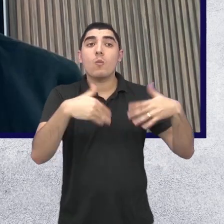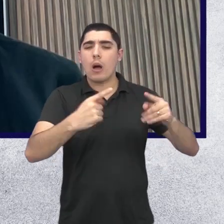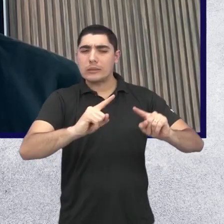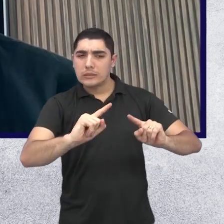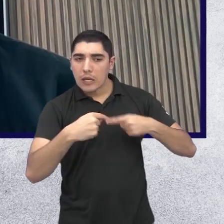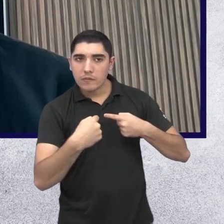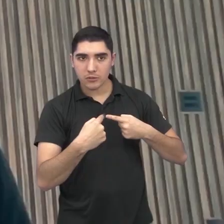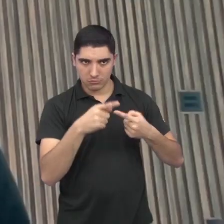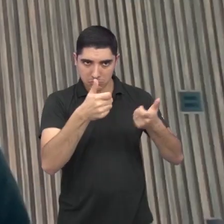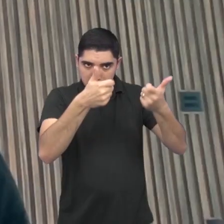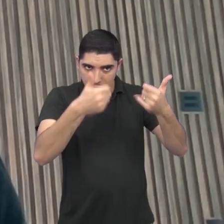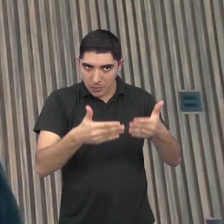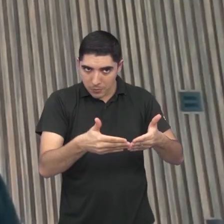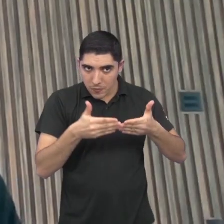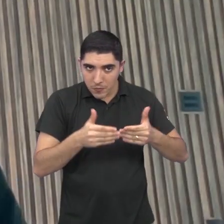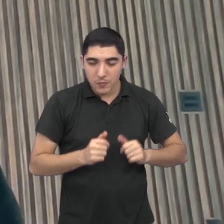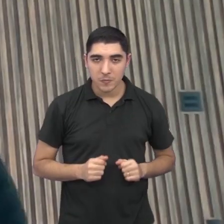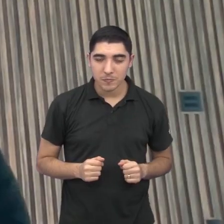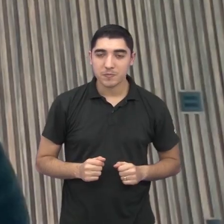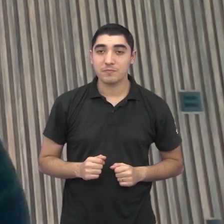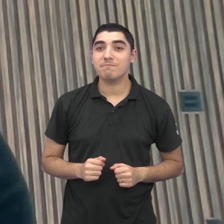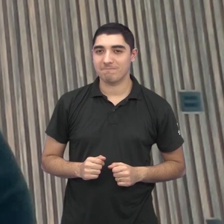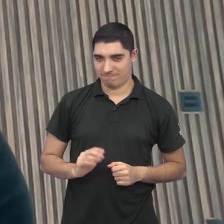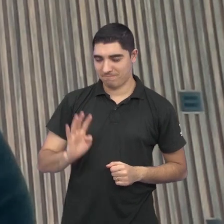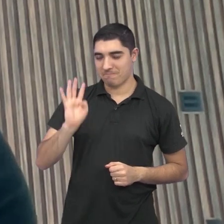favor. Legal.